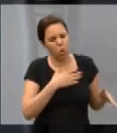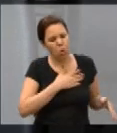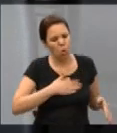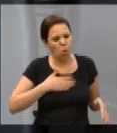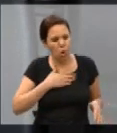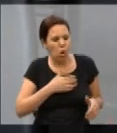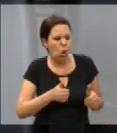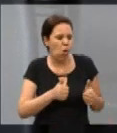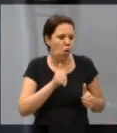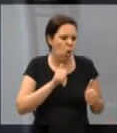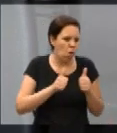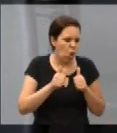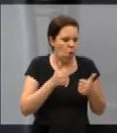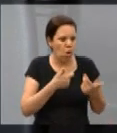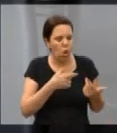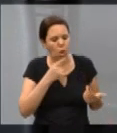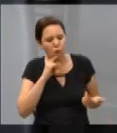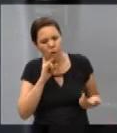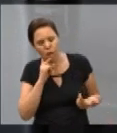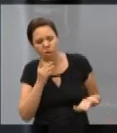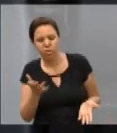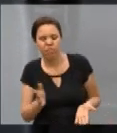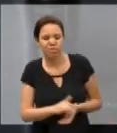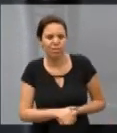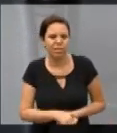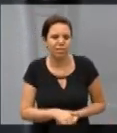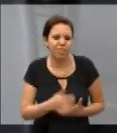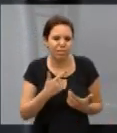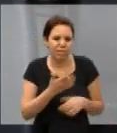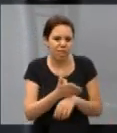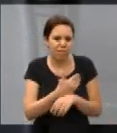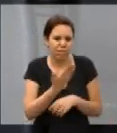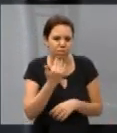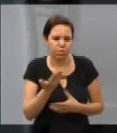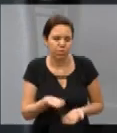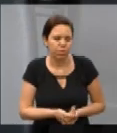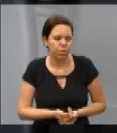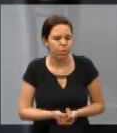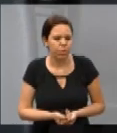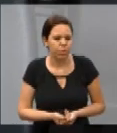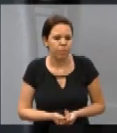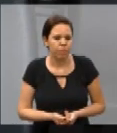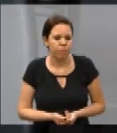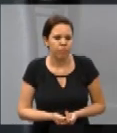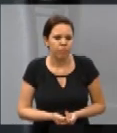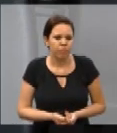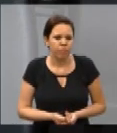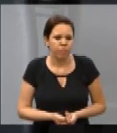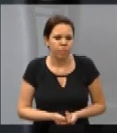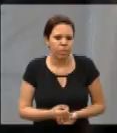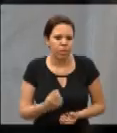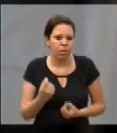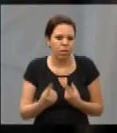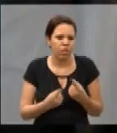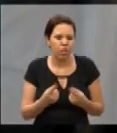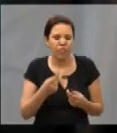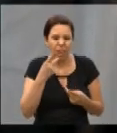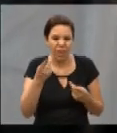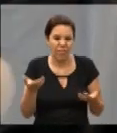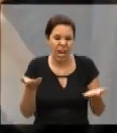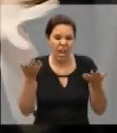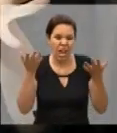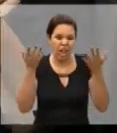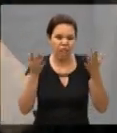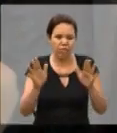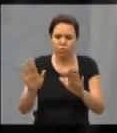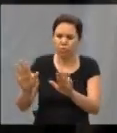ir pro bar, tomar uma cachaçinha antes de almoçar e tal. E aí eles tinham uns que falavam alto, e aí às vezes eu